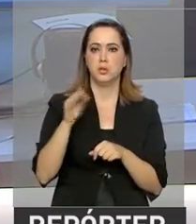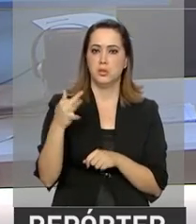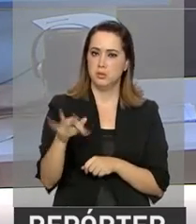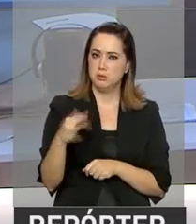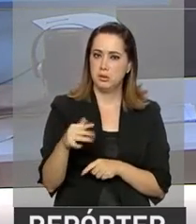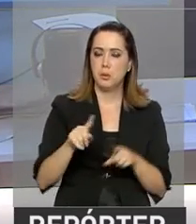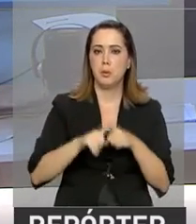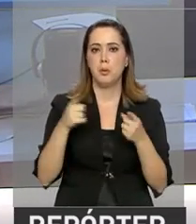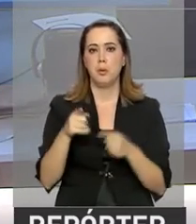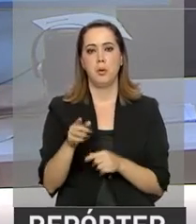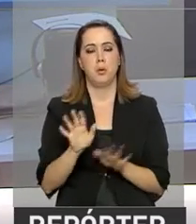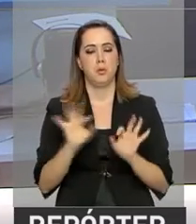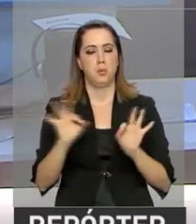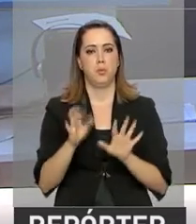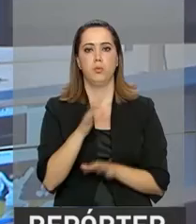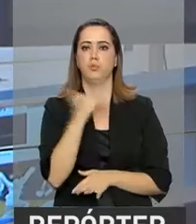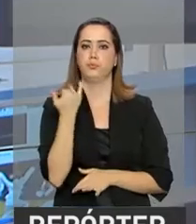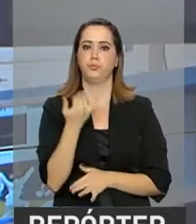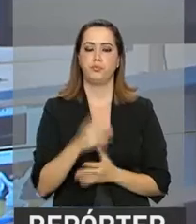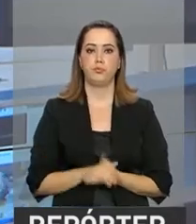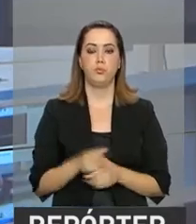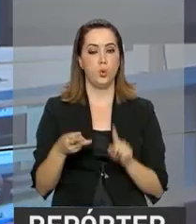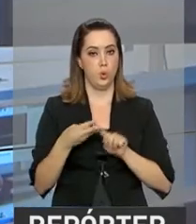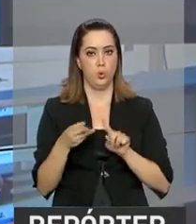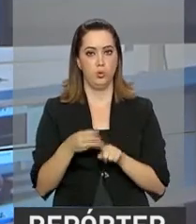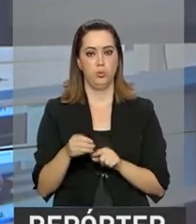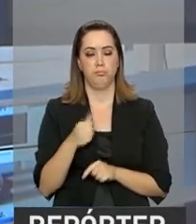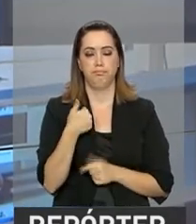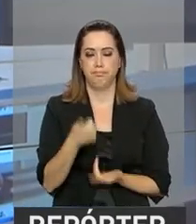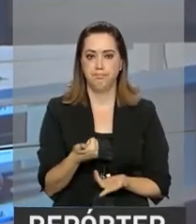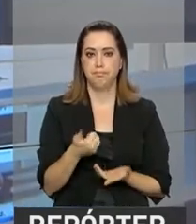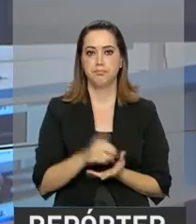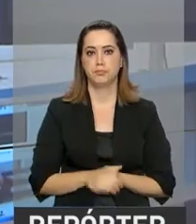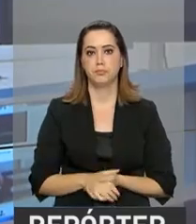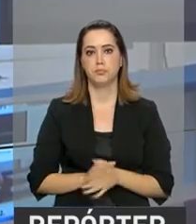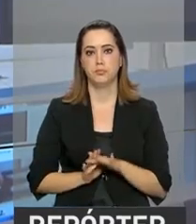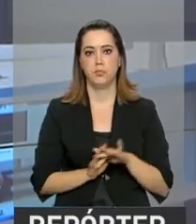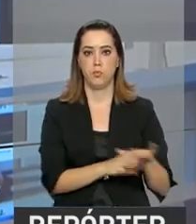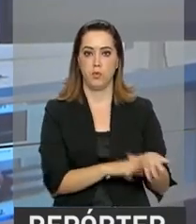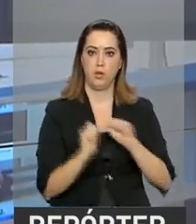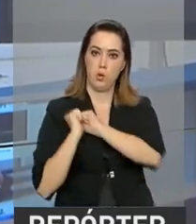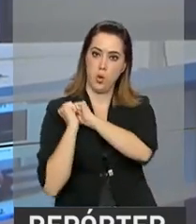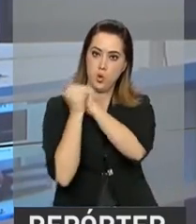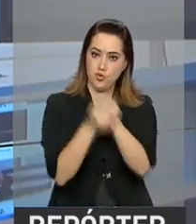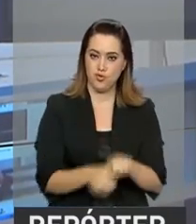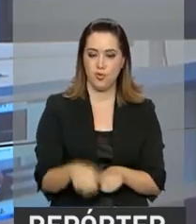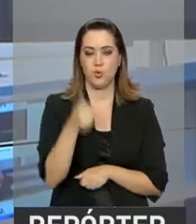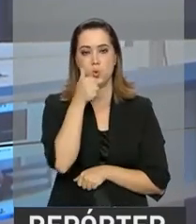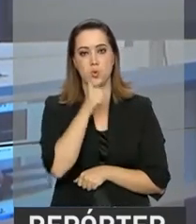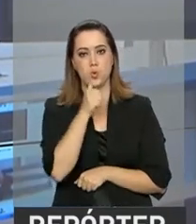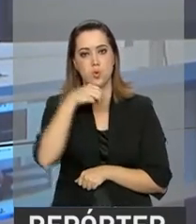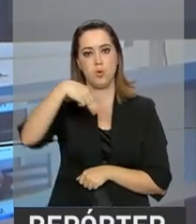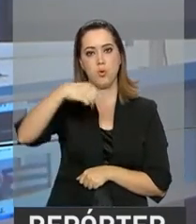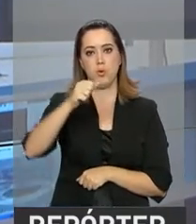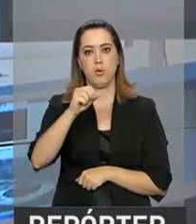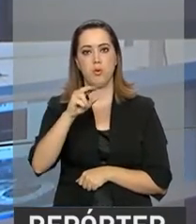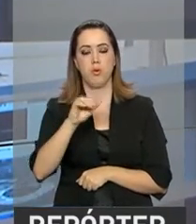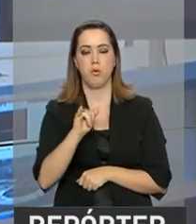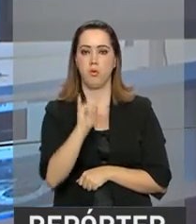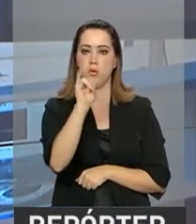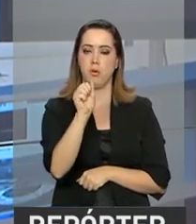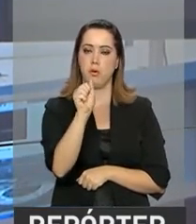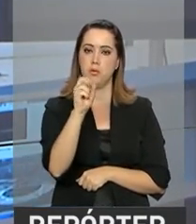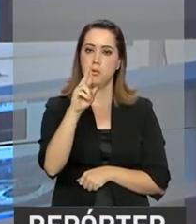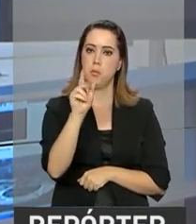terceiro militar saiu ileso e ajudou a camara gre e a judoca mayra aguiar conquistou a